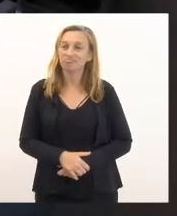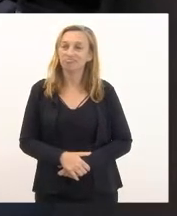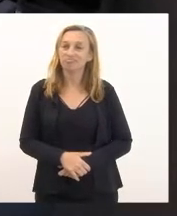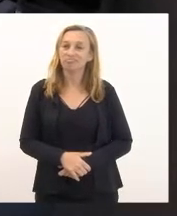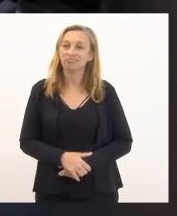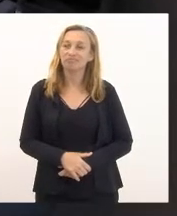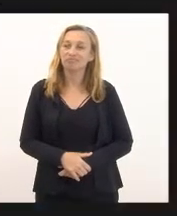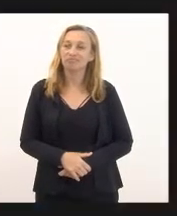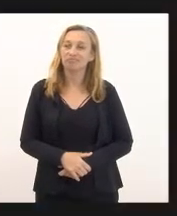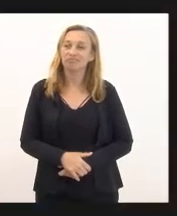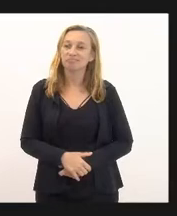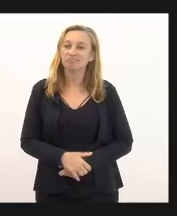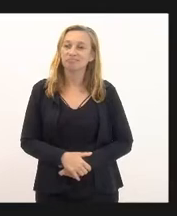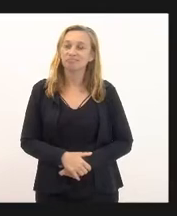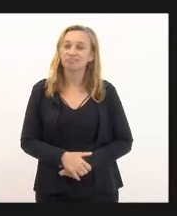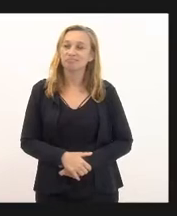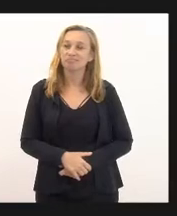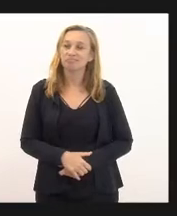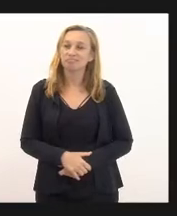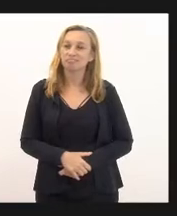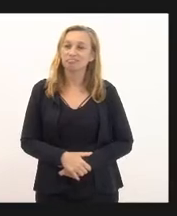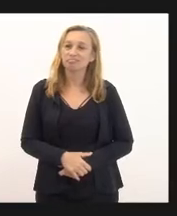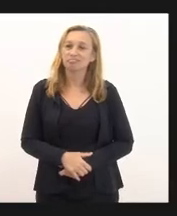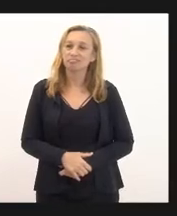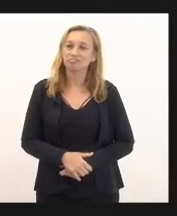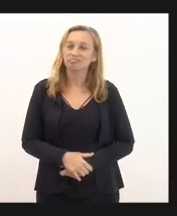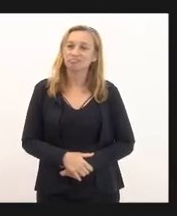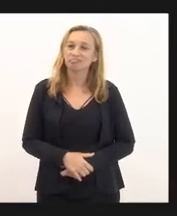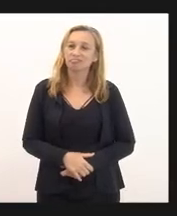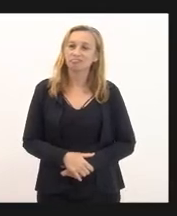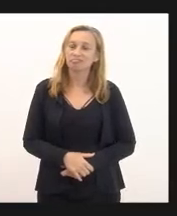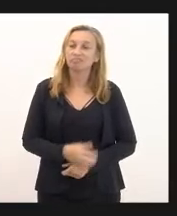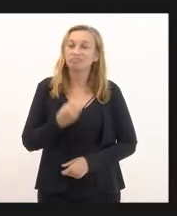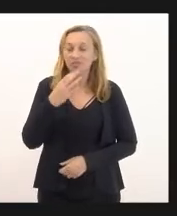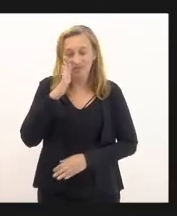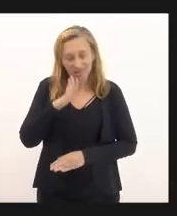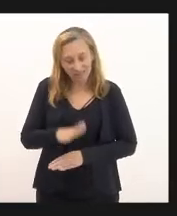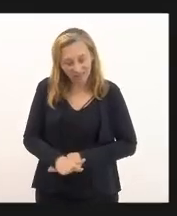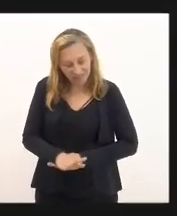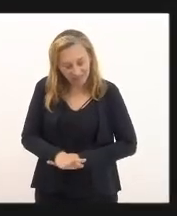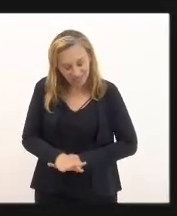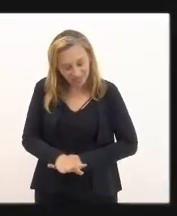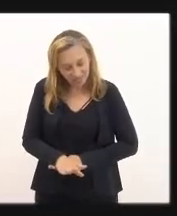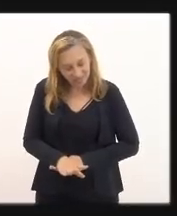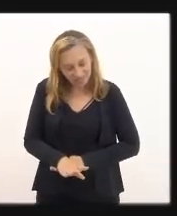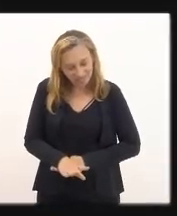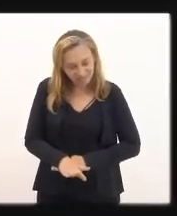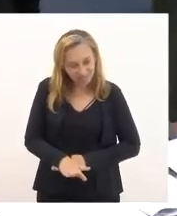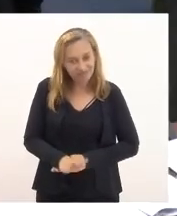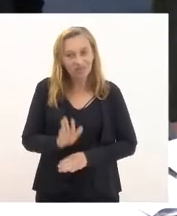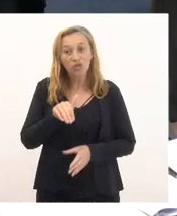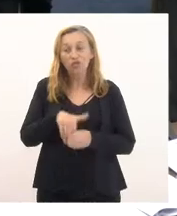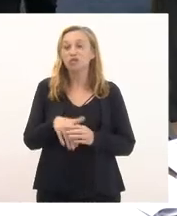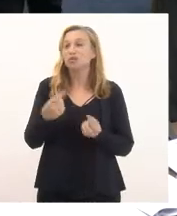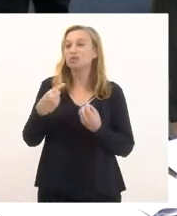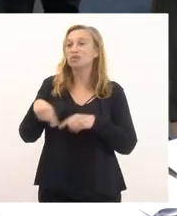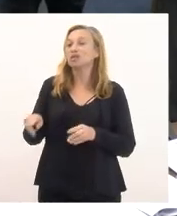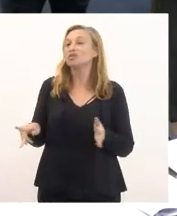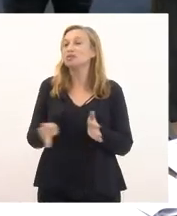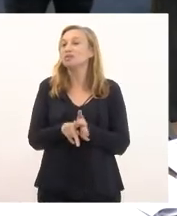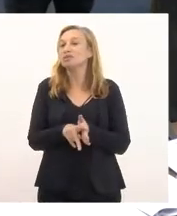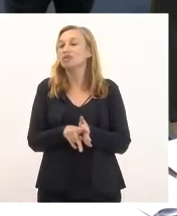só para o senhor consignar meu... Boa tarde. Só boa para tarde. O senhor consignar o meu voto contrário no